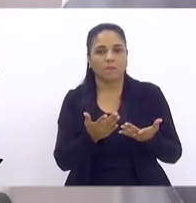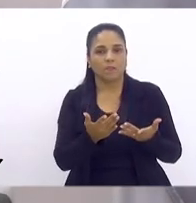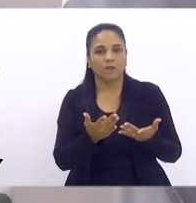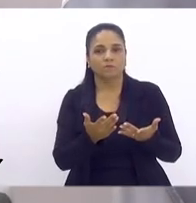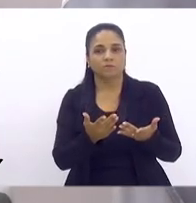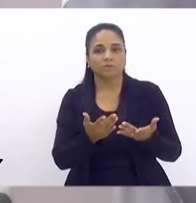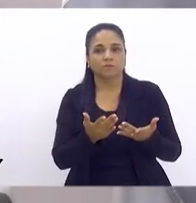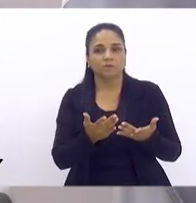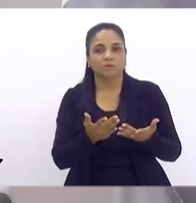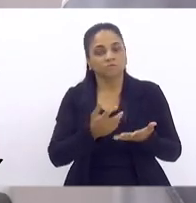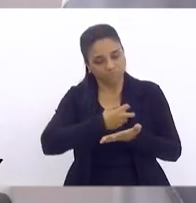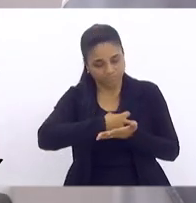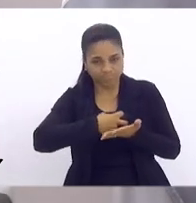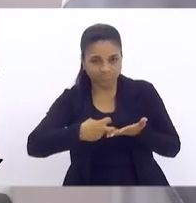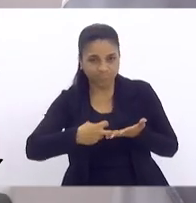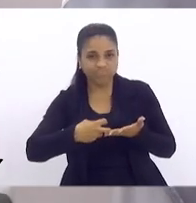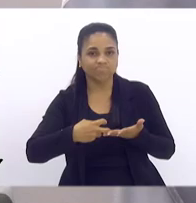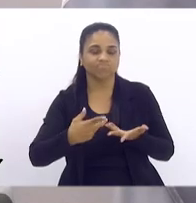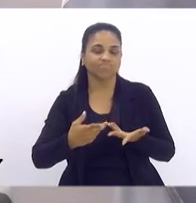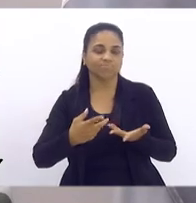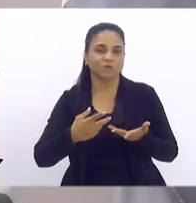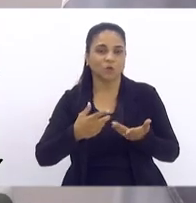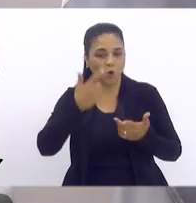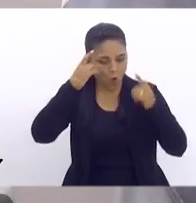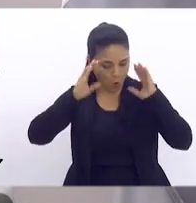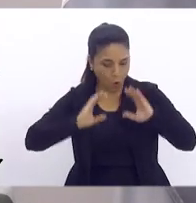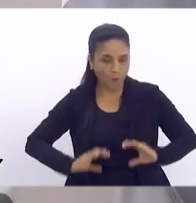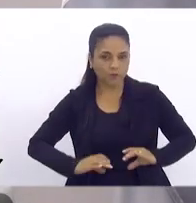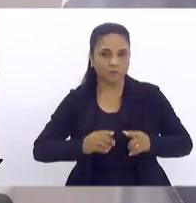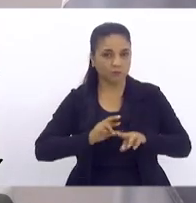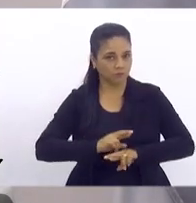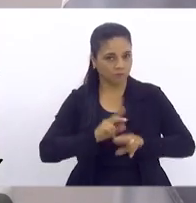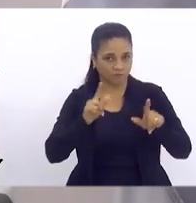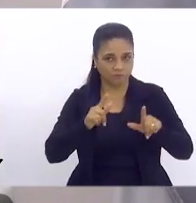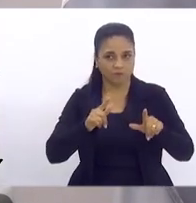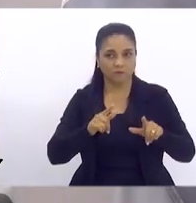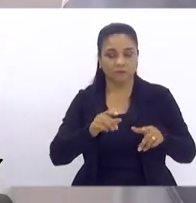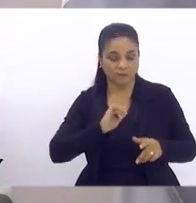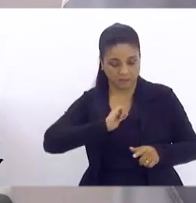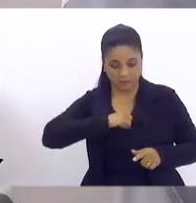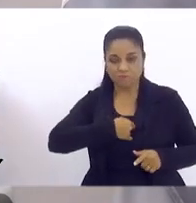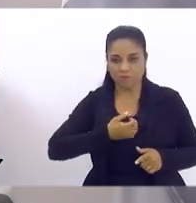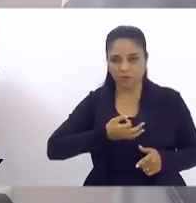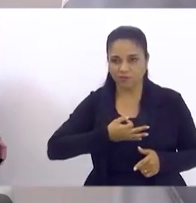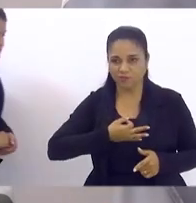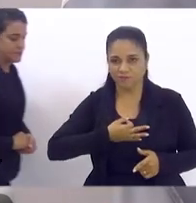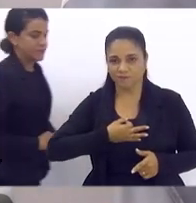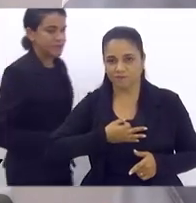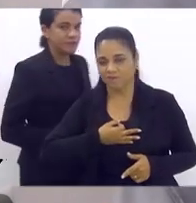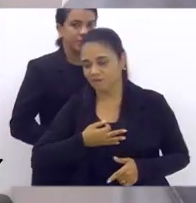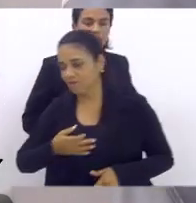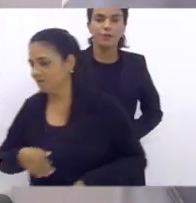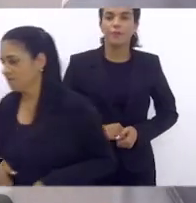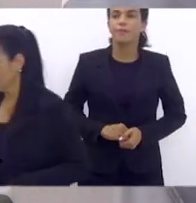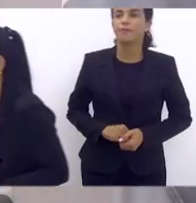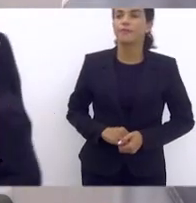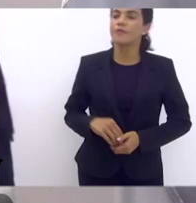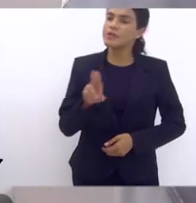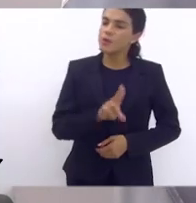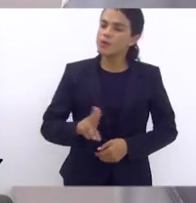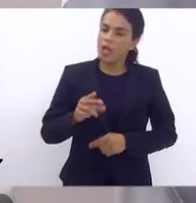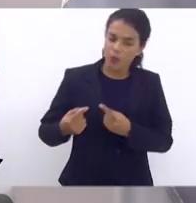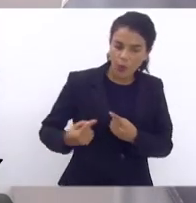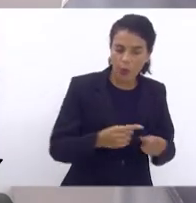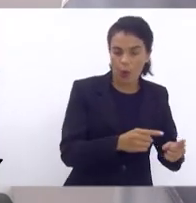até uma imputação indevida o fato dele ter desligado a câmera vai ser usado contra ele então